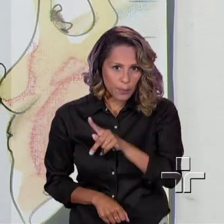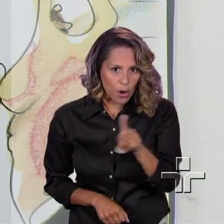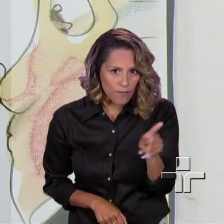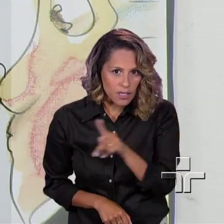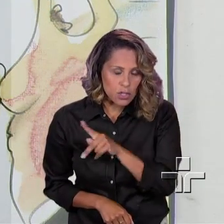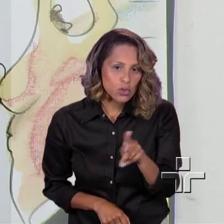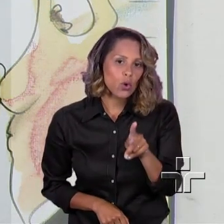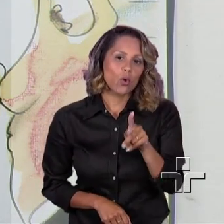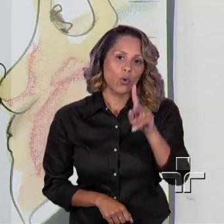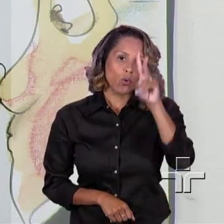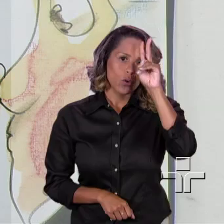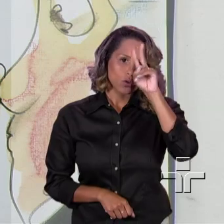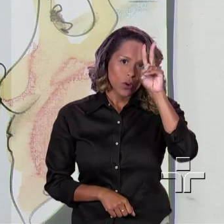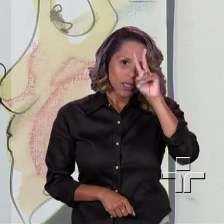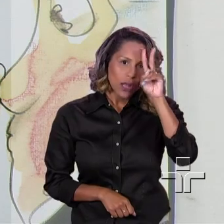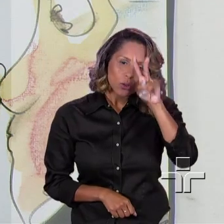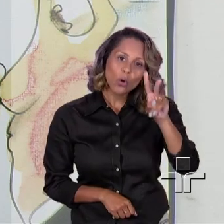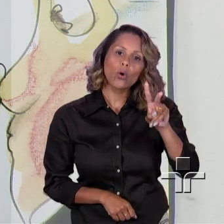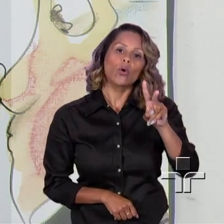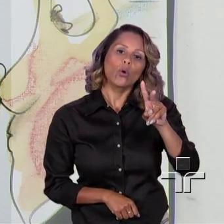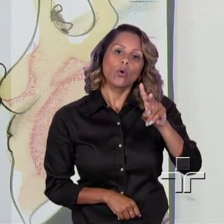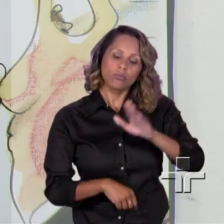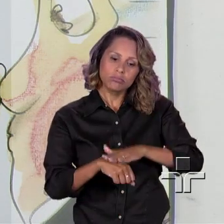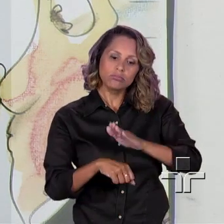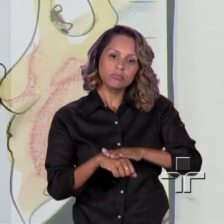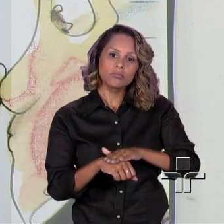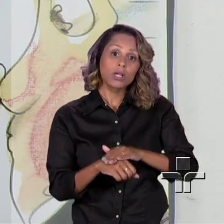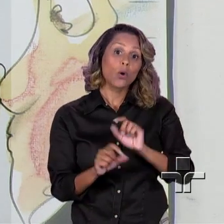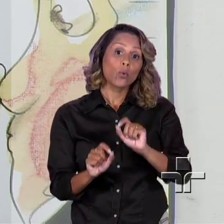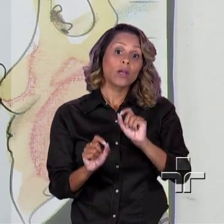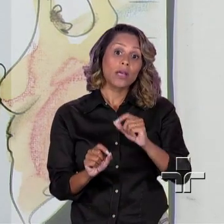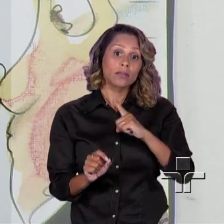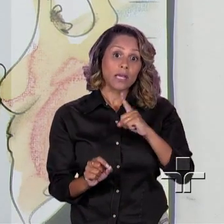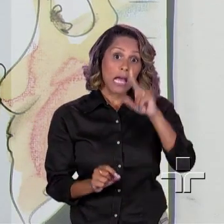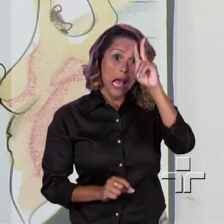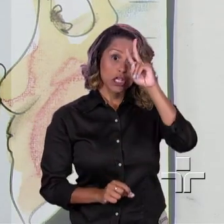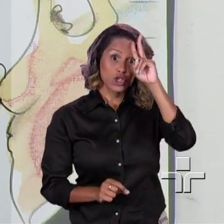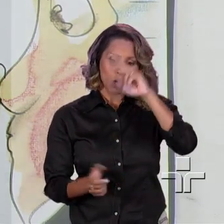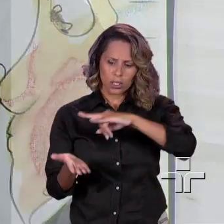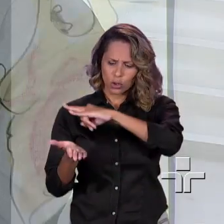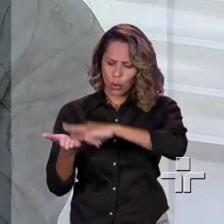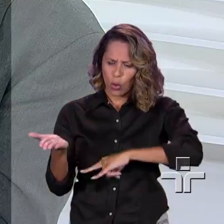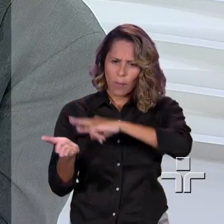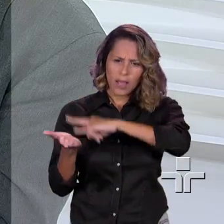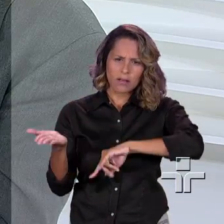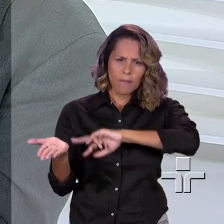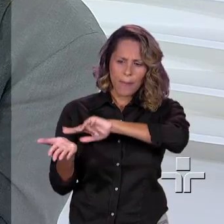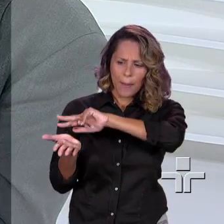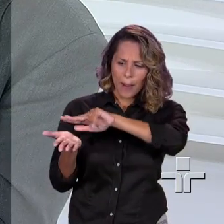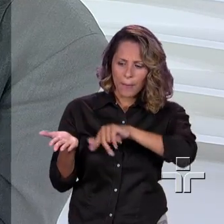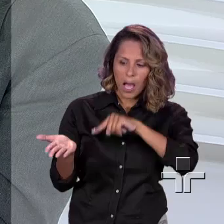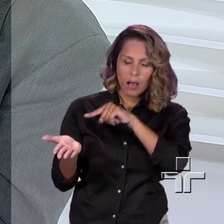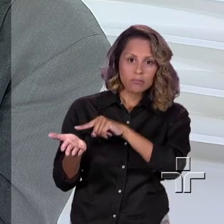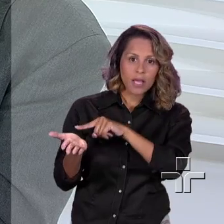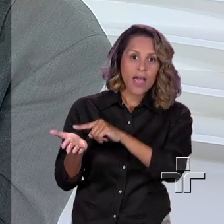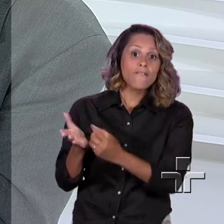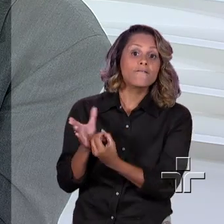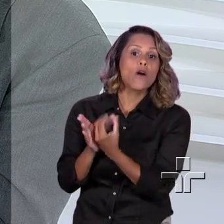tempo presente, né? De usar a história oral como fonte, entendendo que as pessoas estão